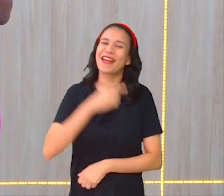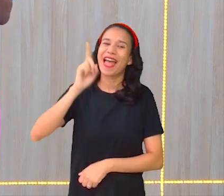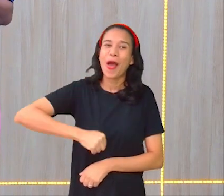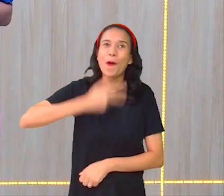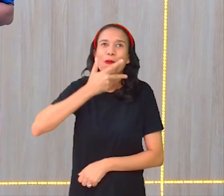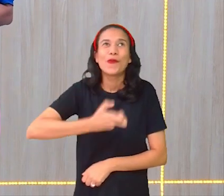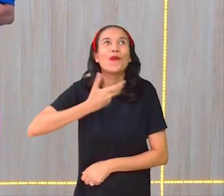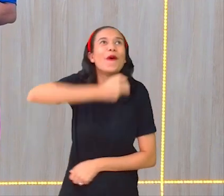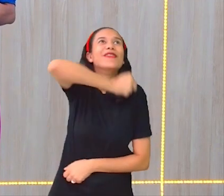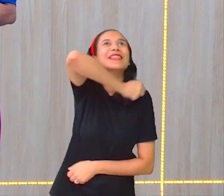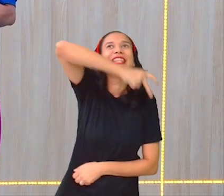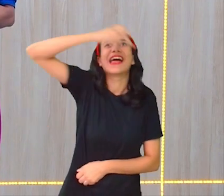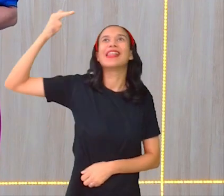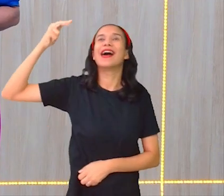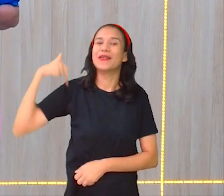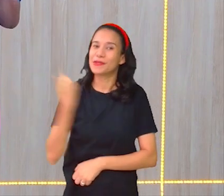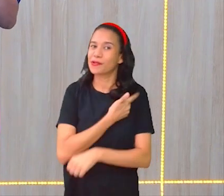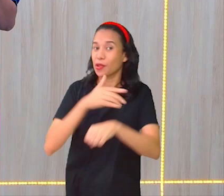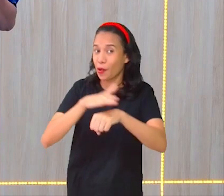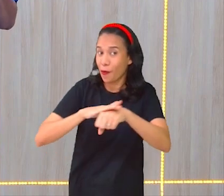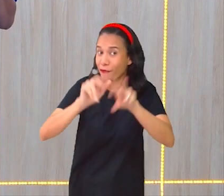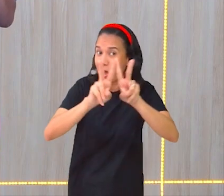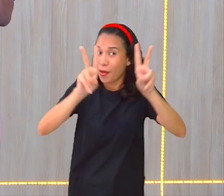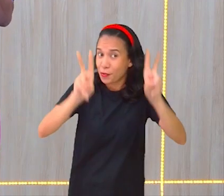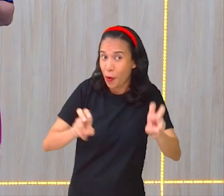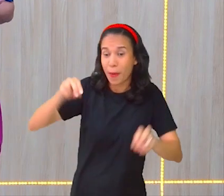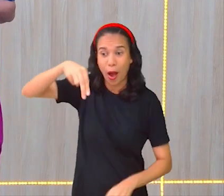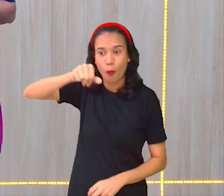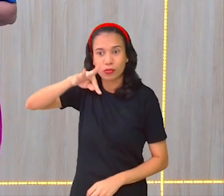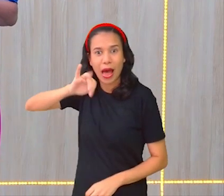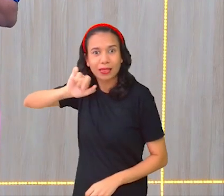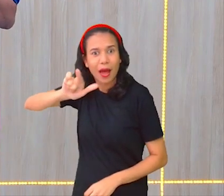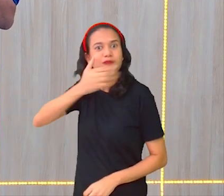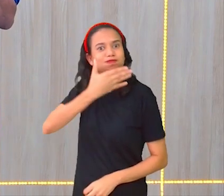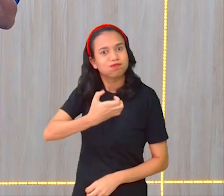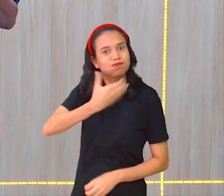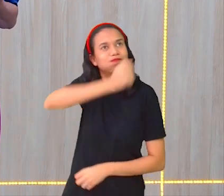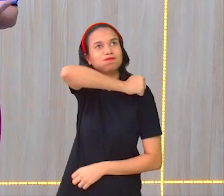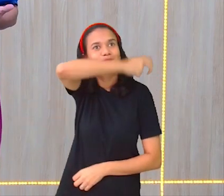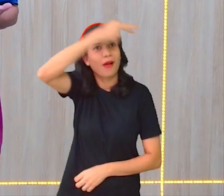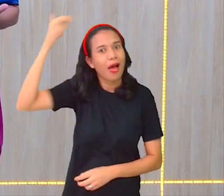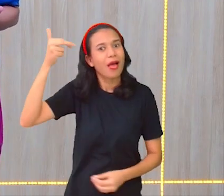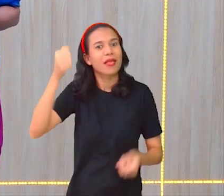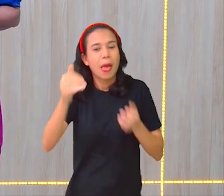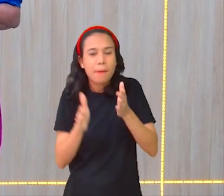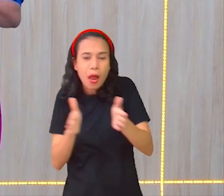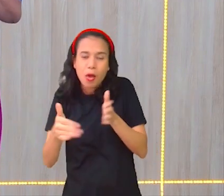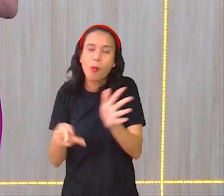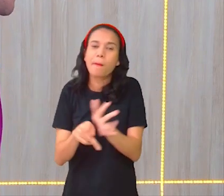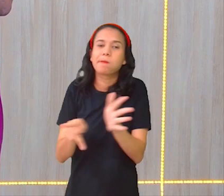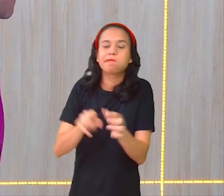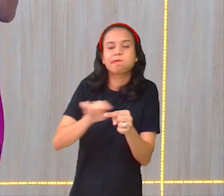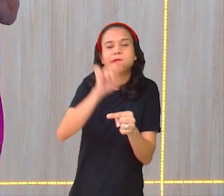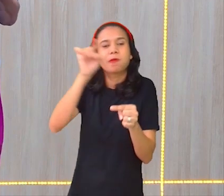é incrível. A gente hoje vai falar sobre o Natal, sobre o ciclo natalino,